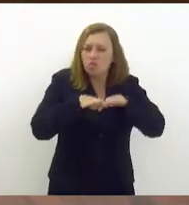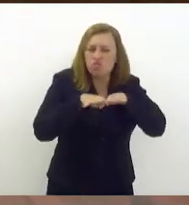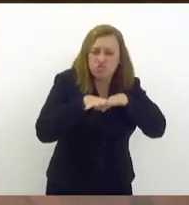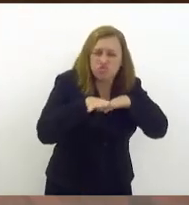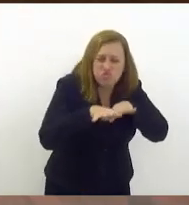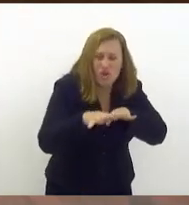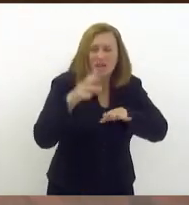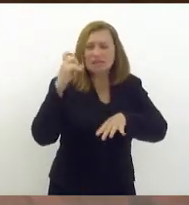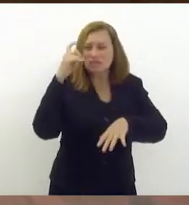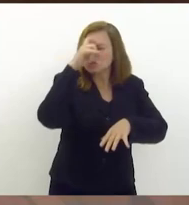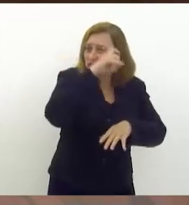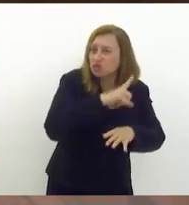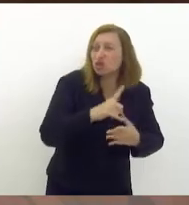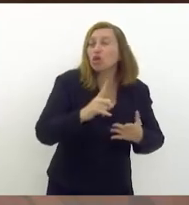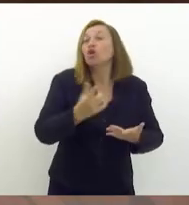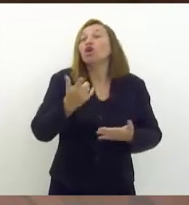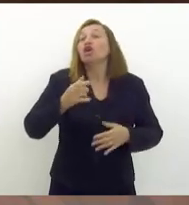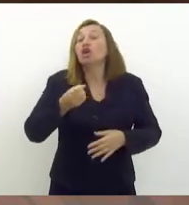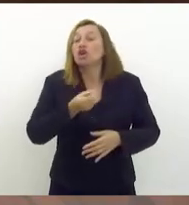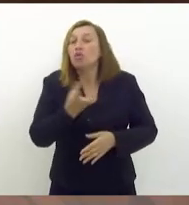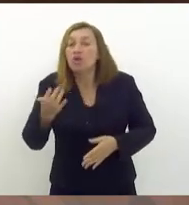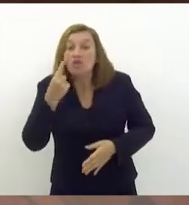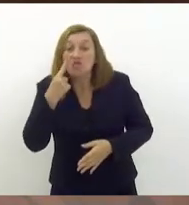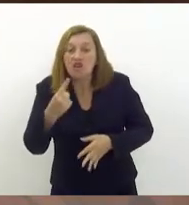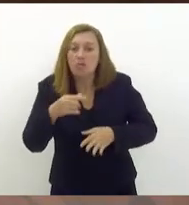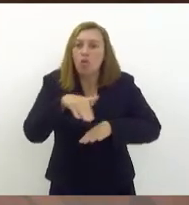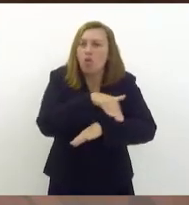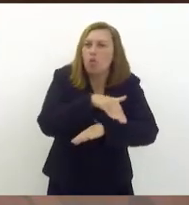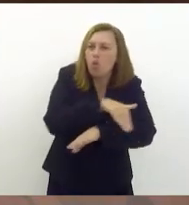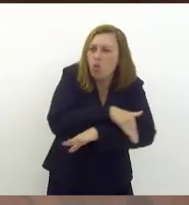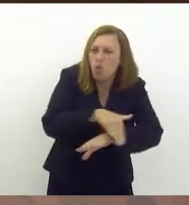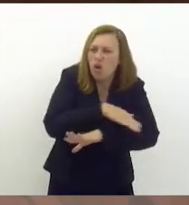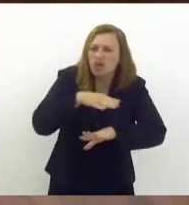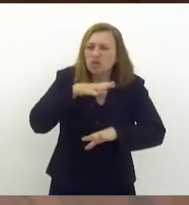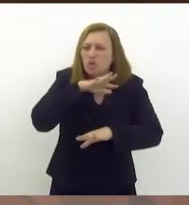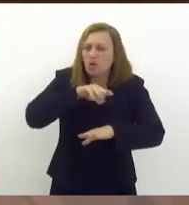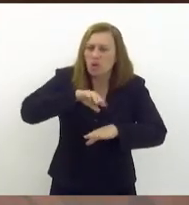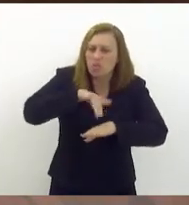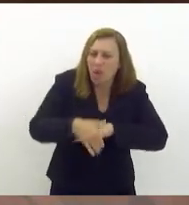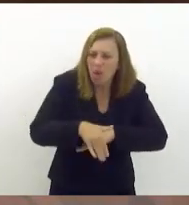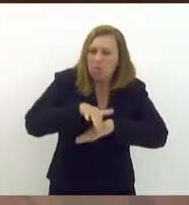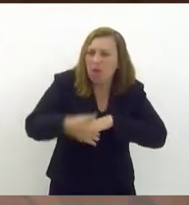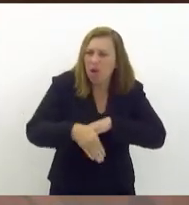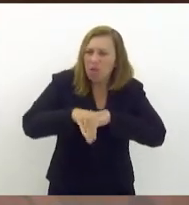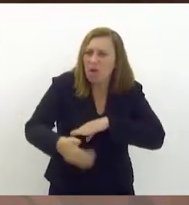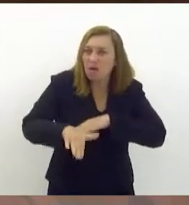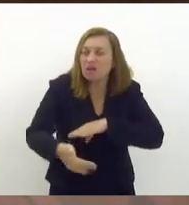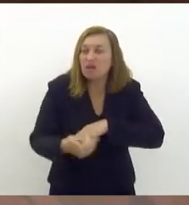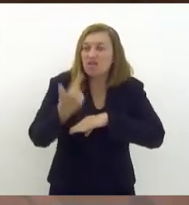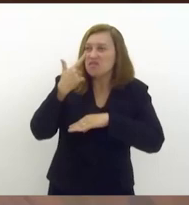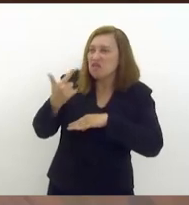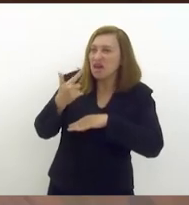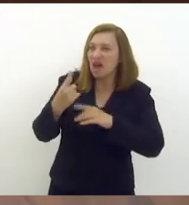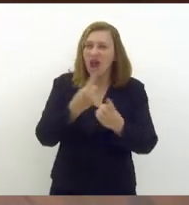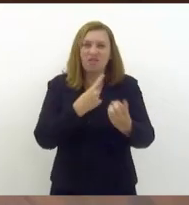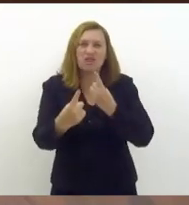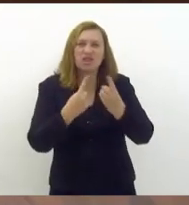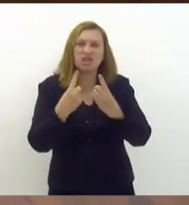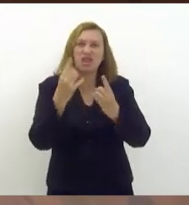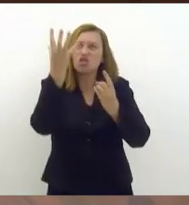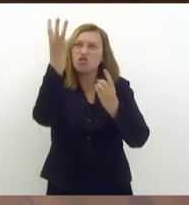mais caótico enquanto nós vemos ruas esburacadas enquanto nós vemos Avenidas mal